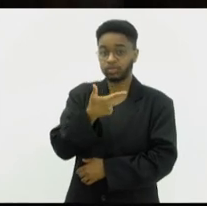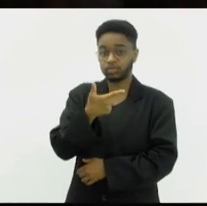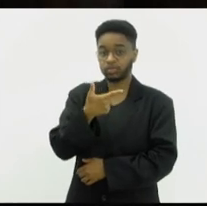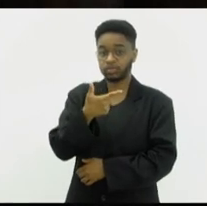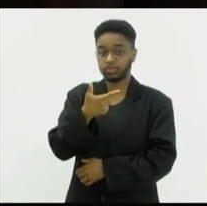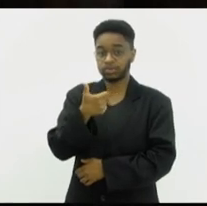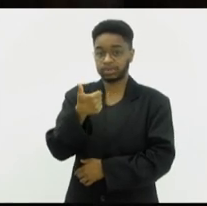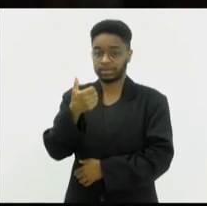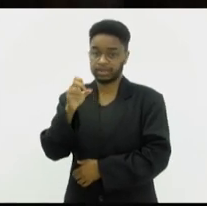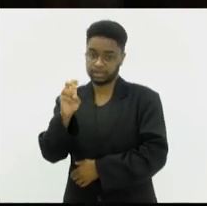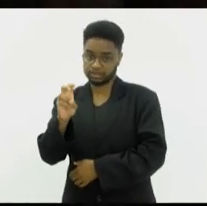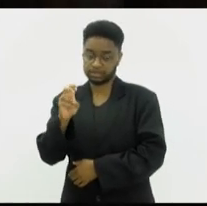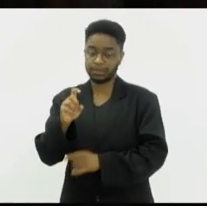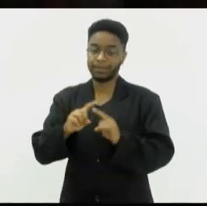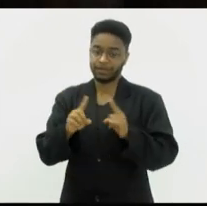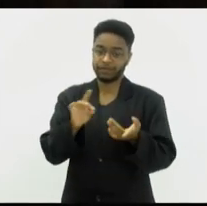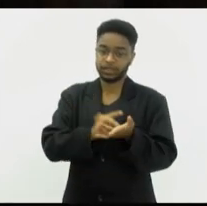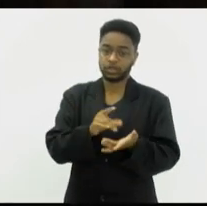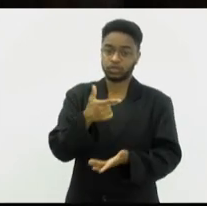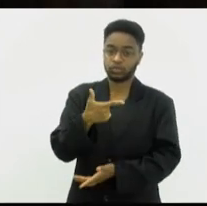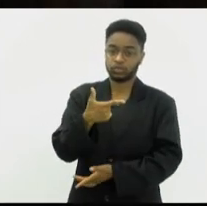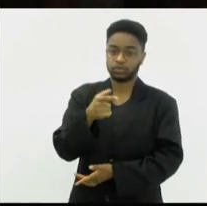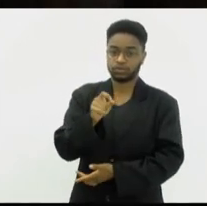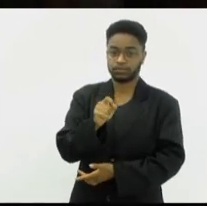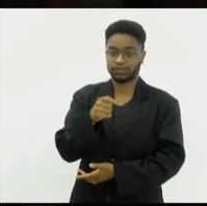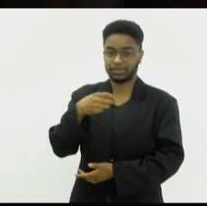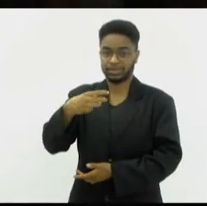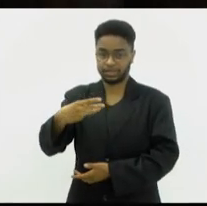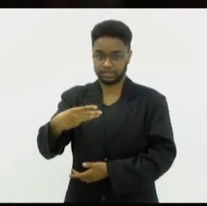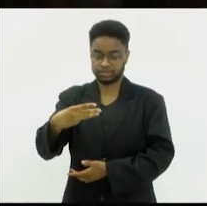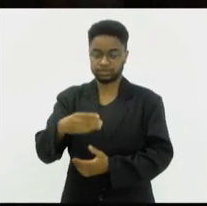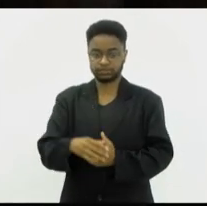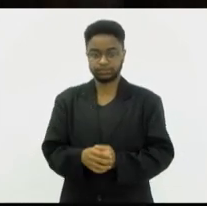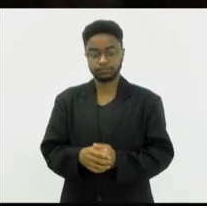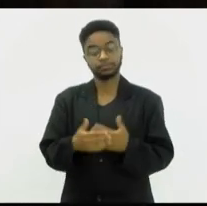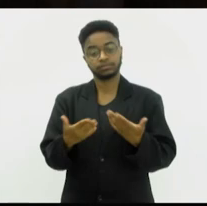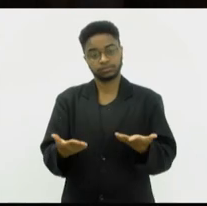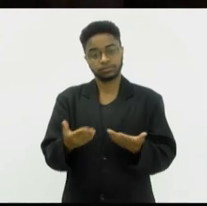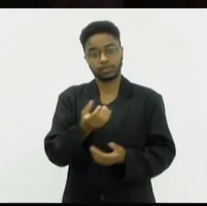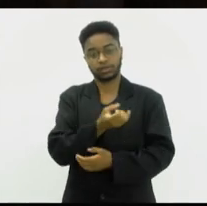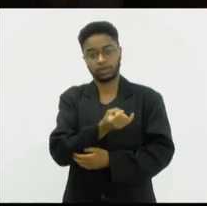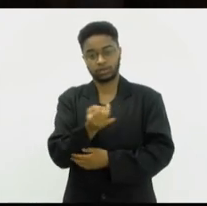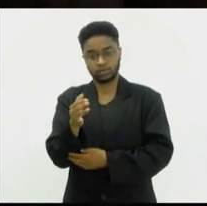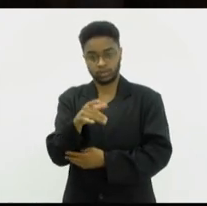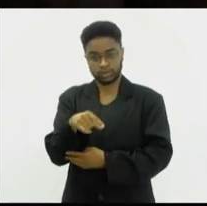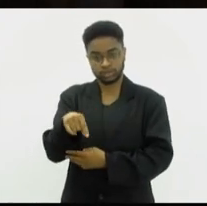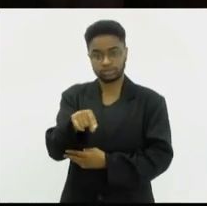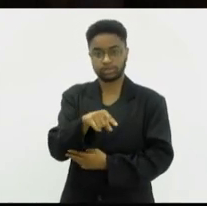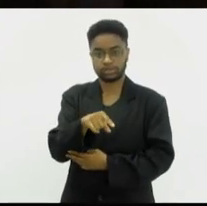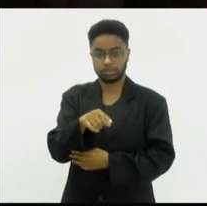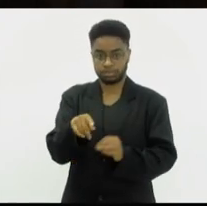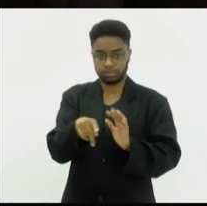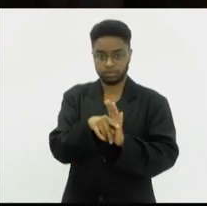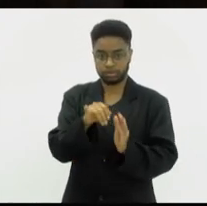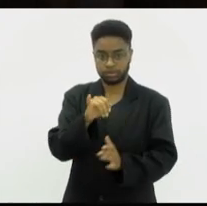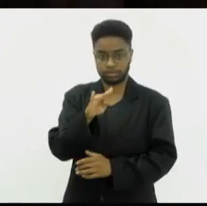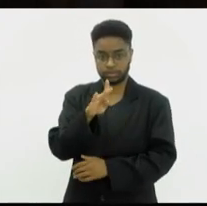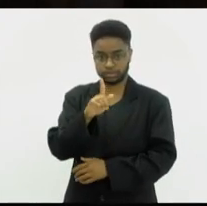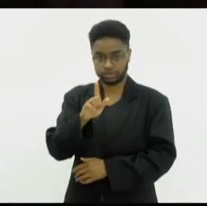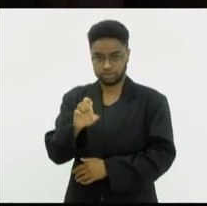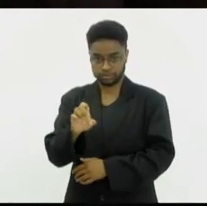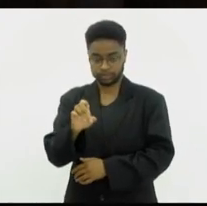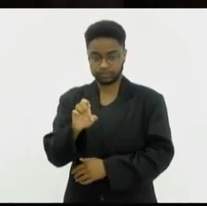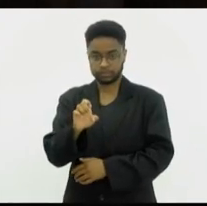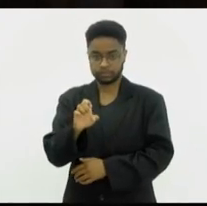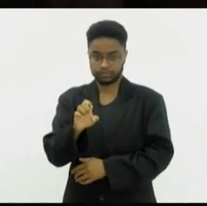203, só. 203. E desses 203, olha, IBGE, hein? Eu estou